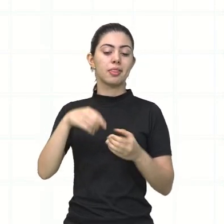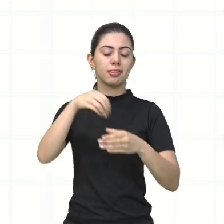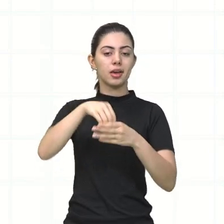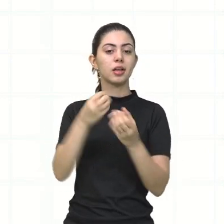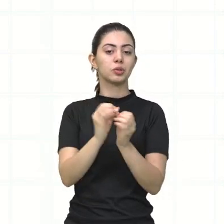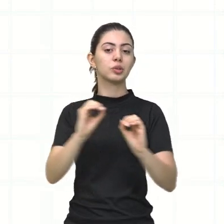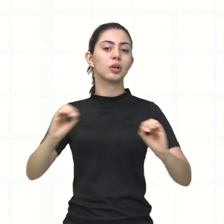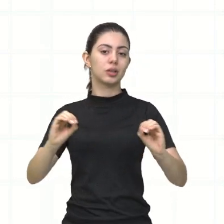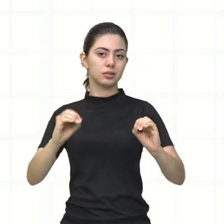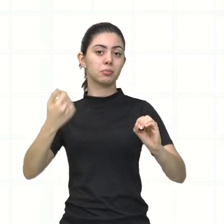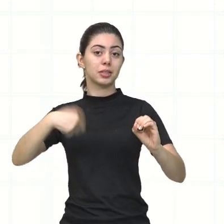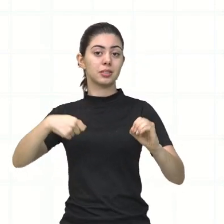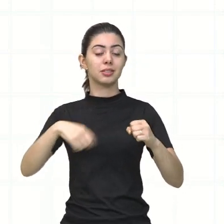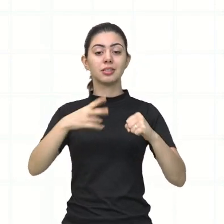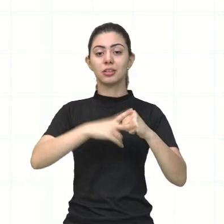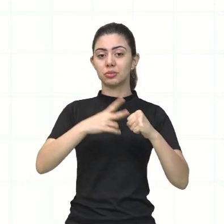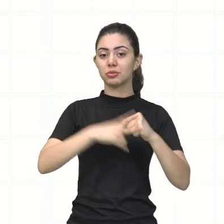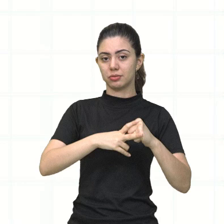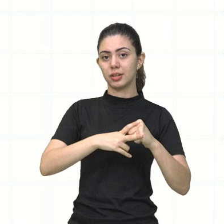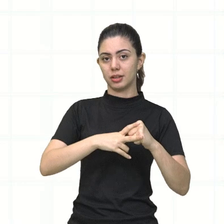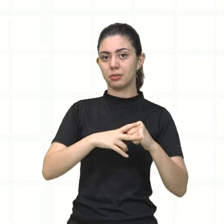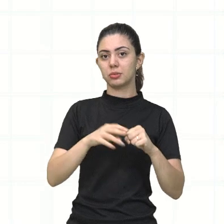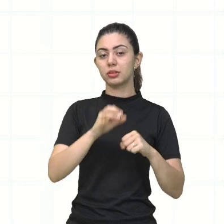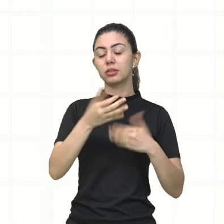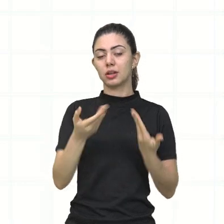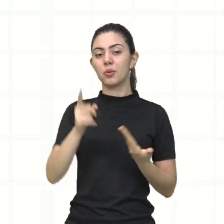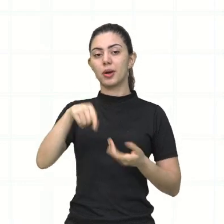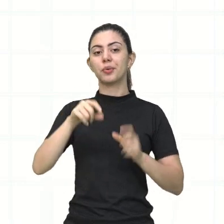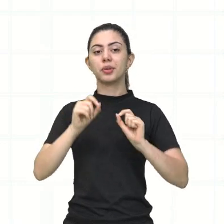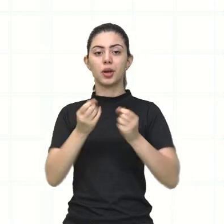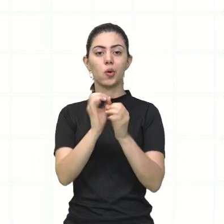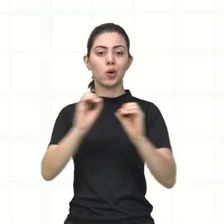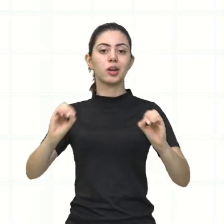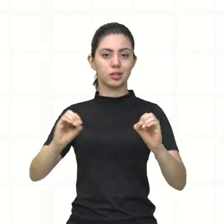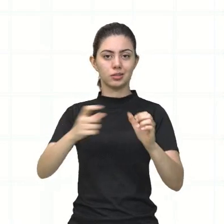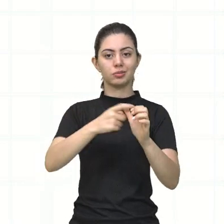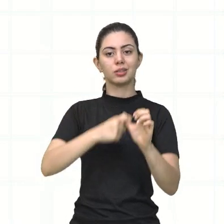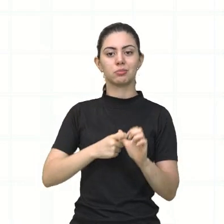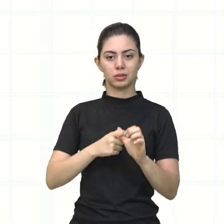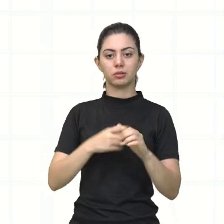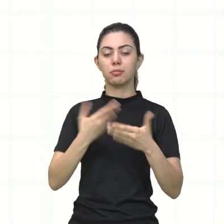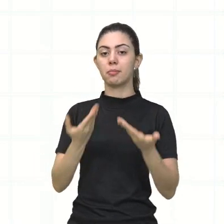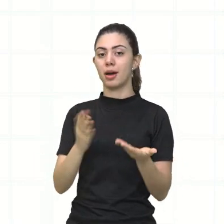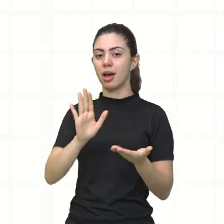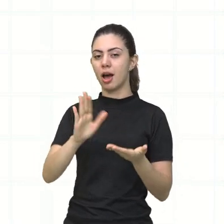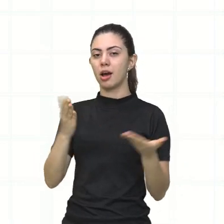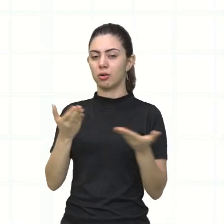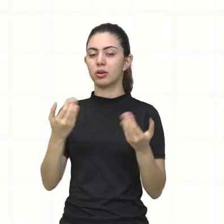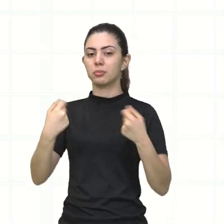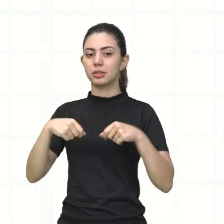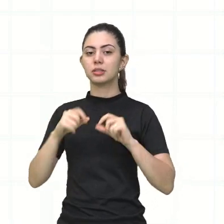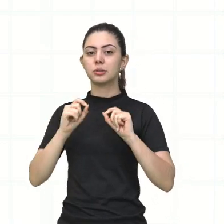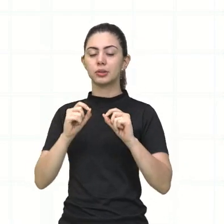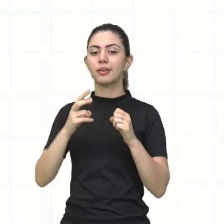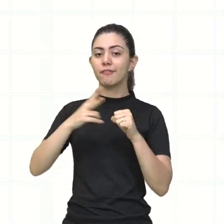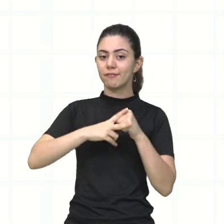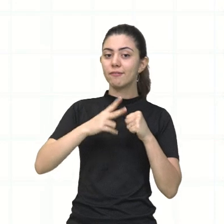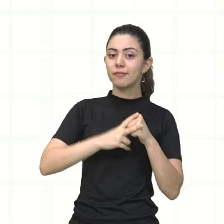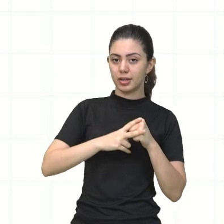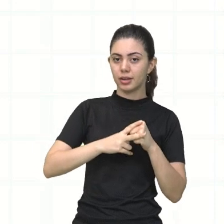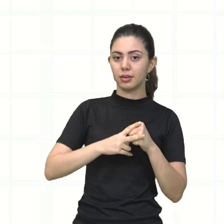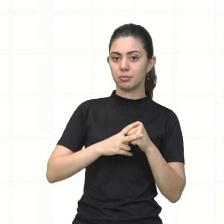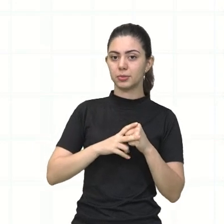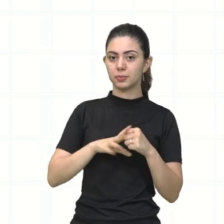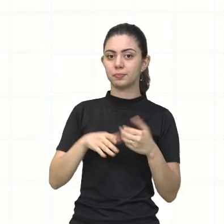não possui um verbo, e não vai se encaixar na ideia de oração subordinada. Aqui ela precisa conter um verbo, a gente vai ver como é que elas são introduzidas, e